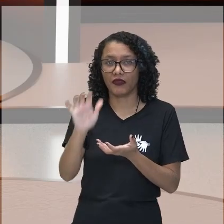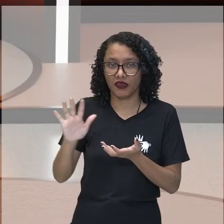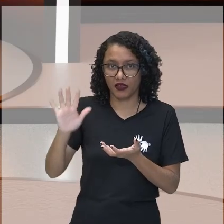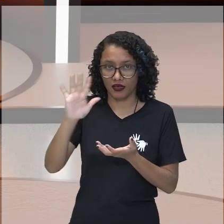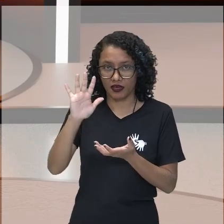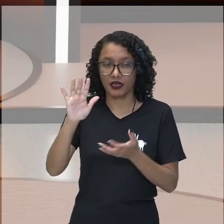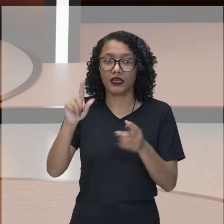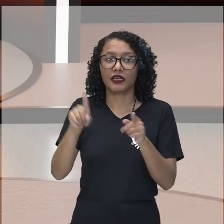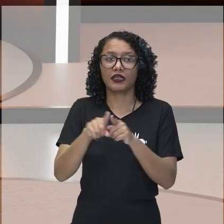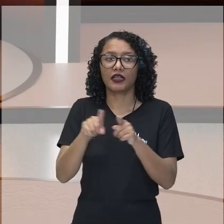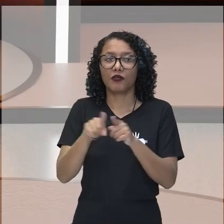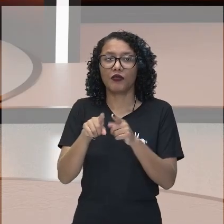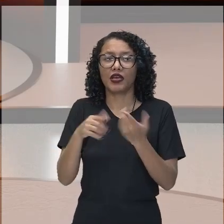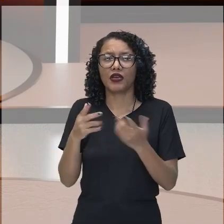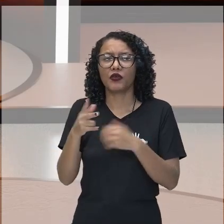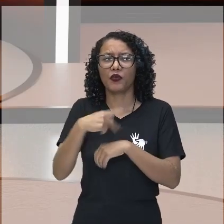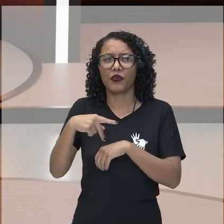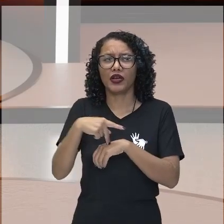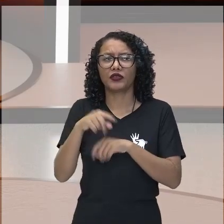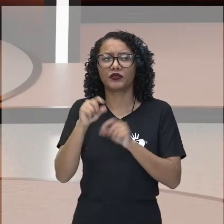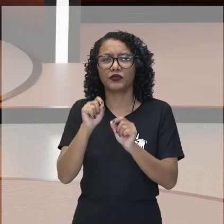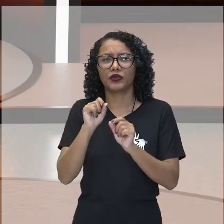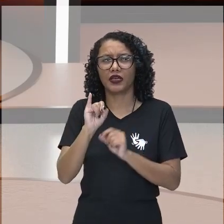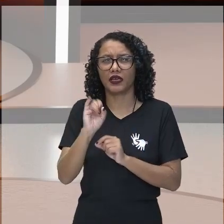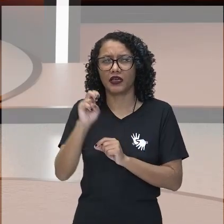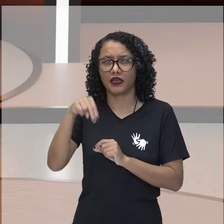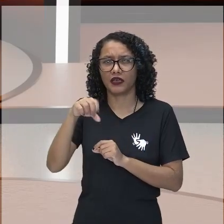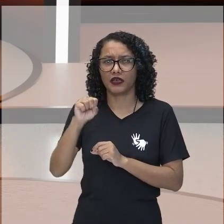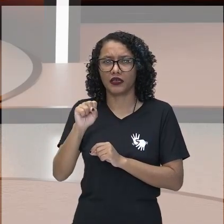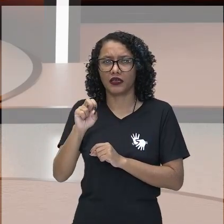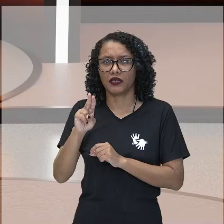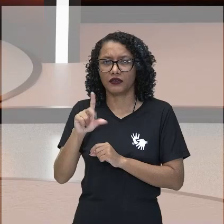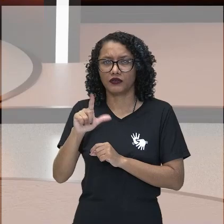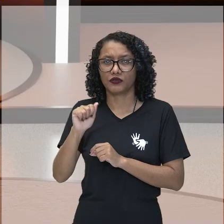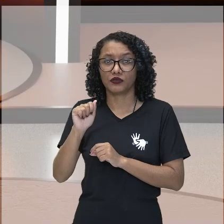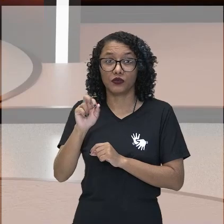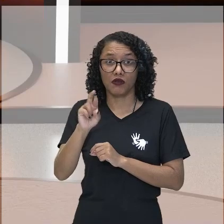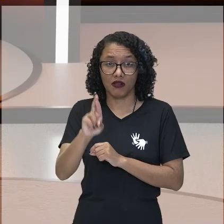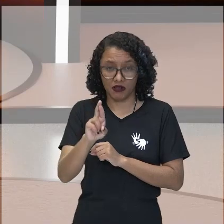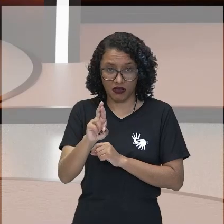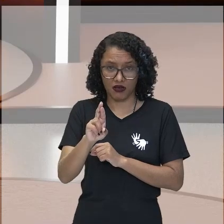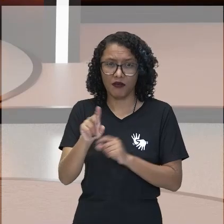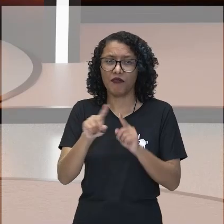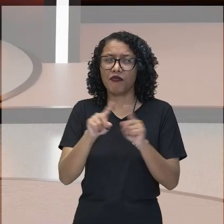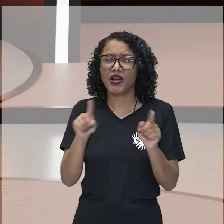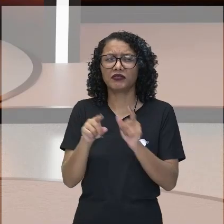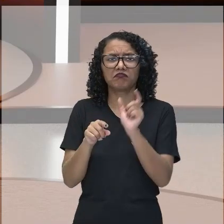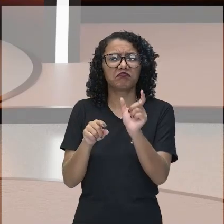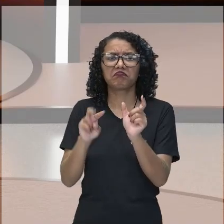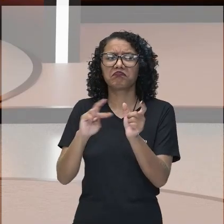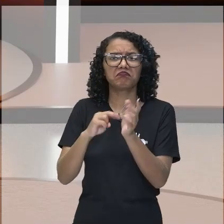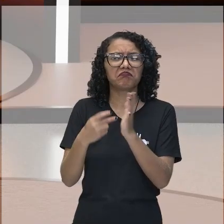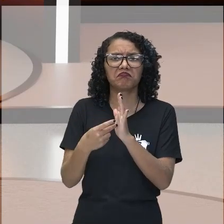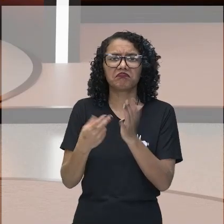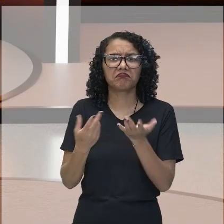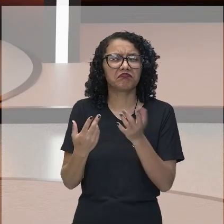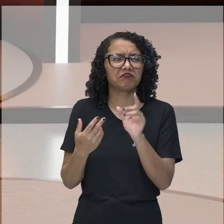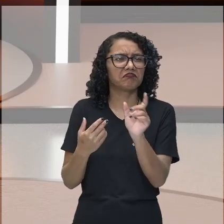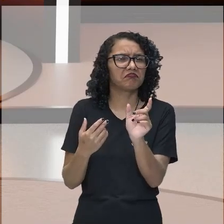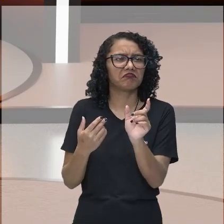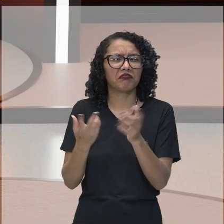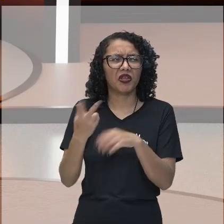país insular, tá certo? Então, o Japão é um país insular, mas, professor, o que é